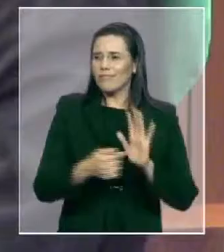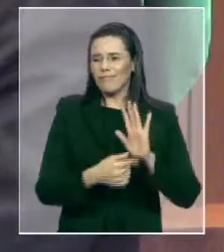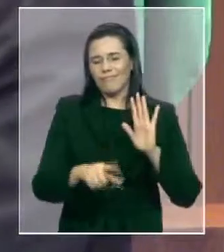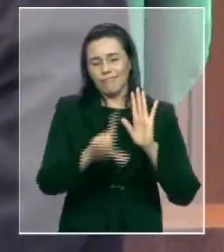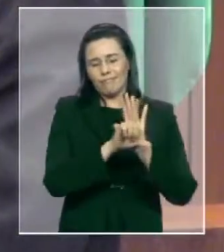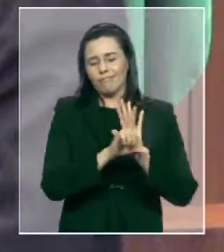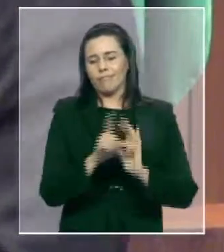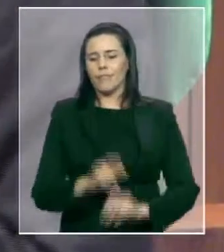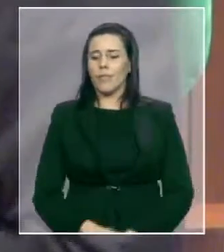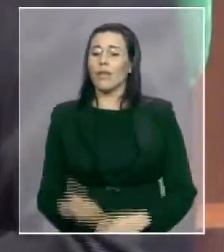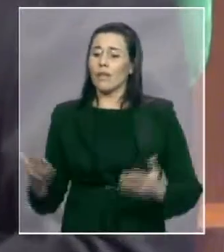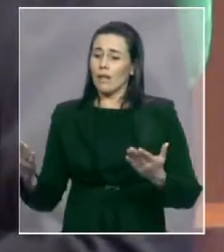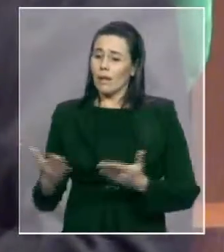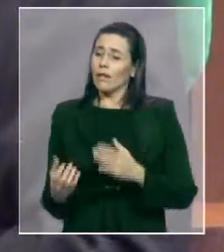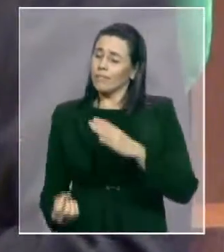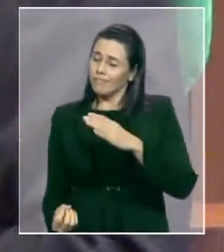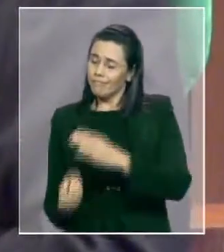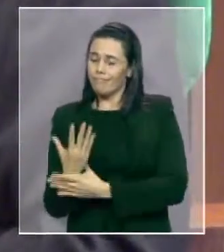vi nascer